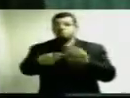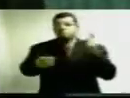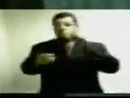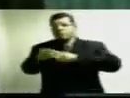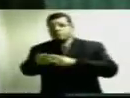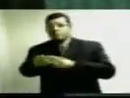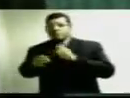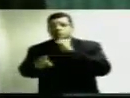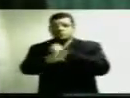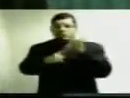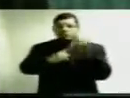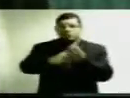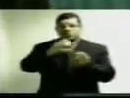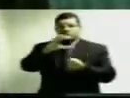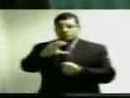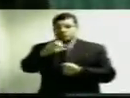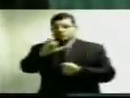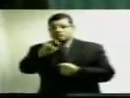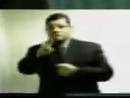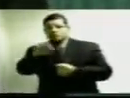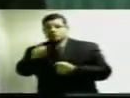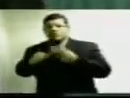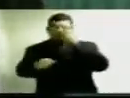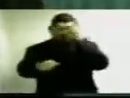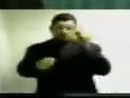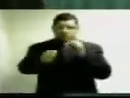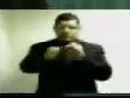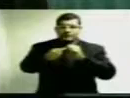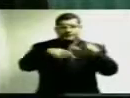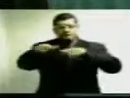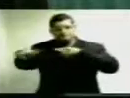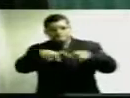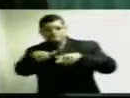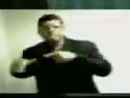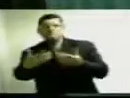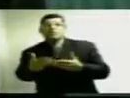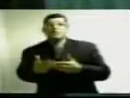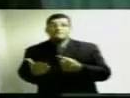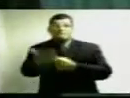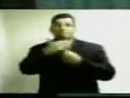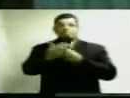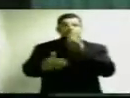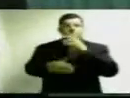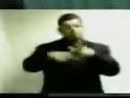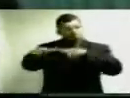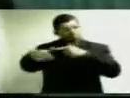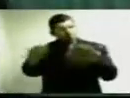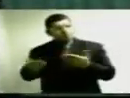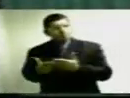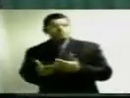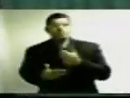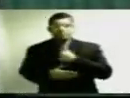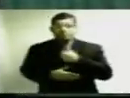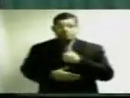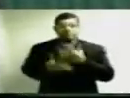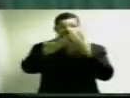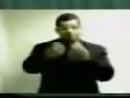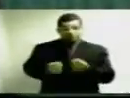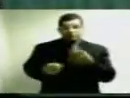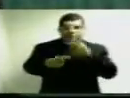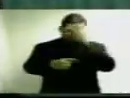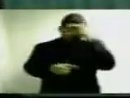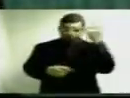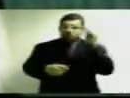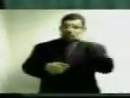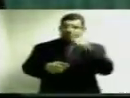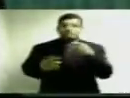vem da sociedade civil, de uma entidade séria, de pessoas que fazem o trabalho de defesa da cidadania há um bom tempo. Eu afirmo que é um